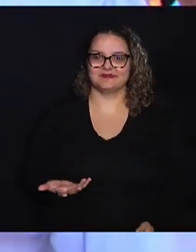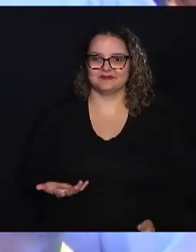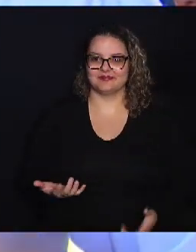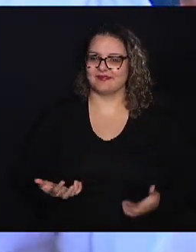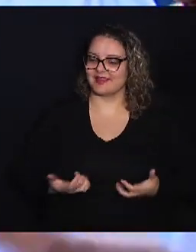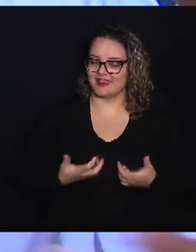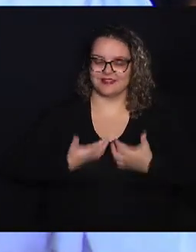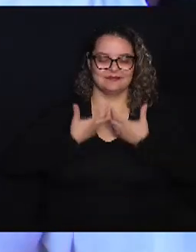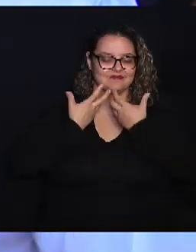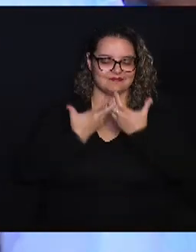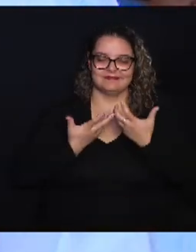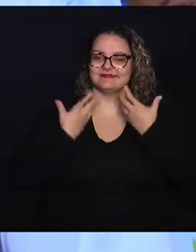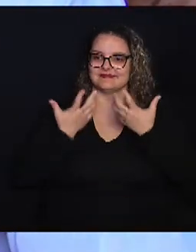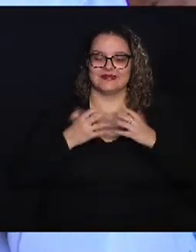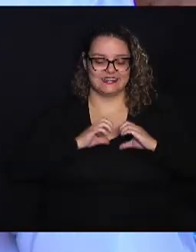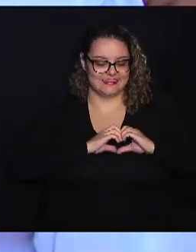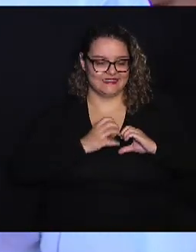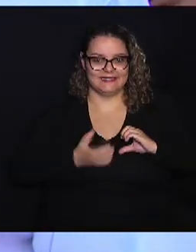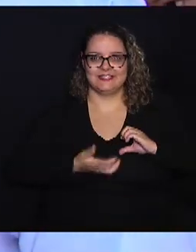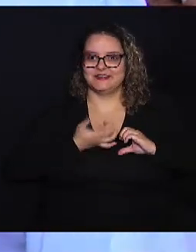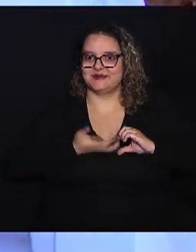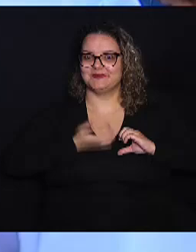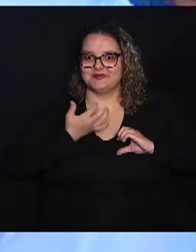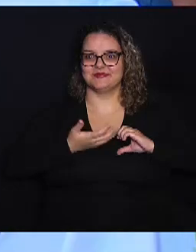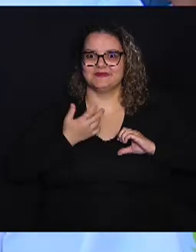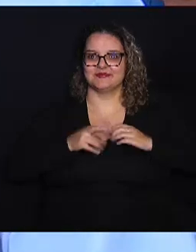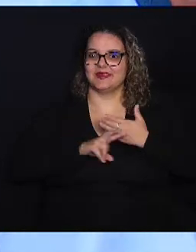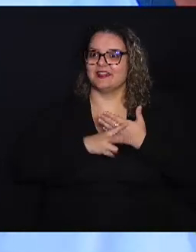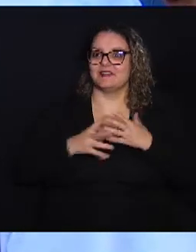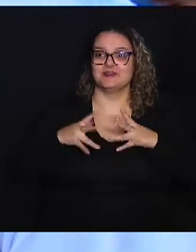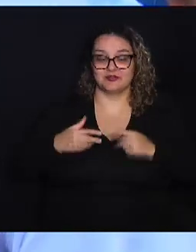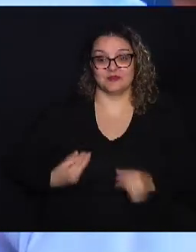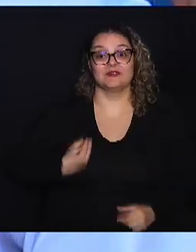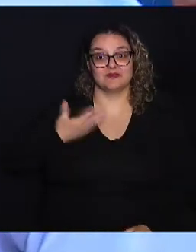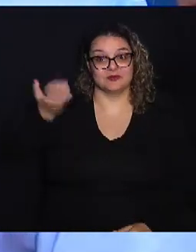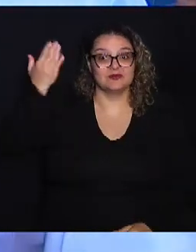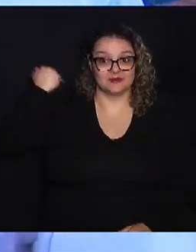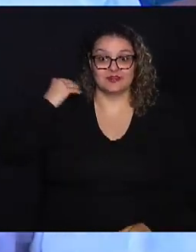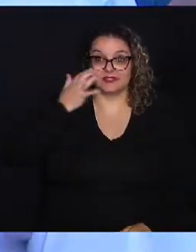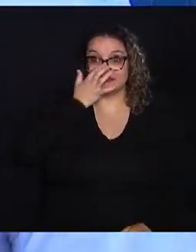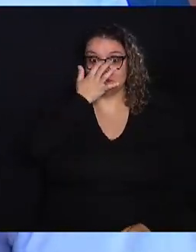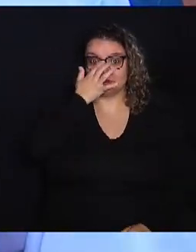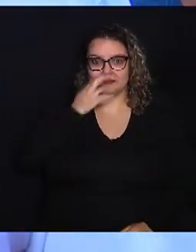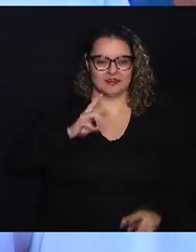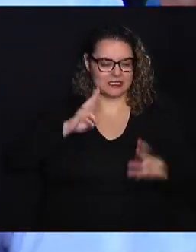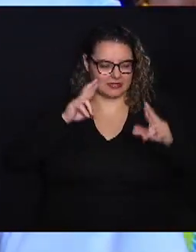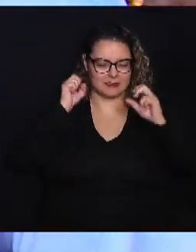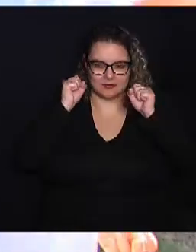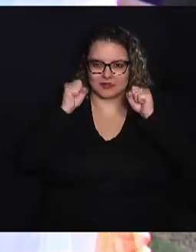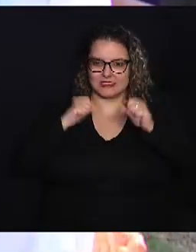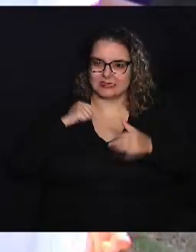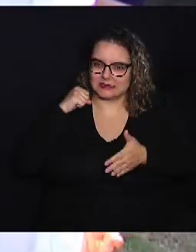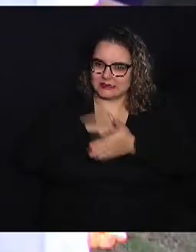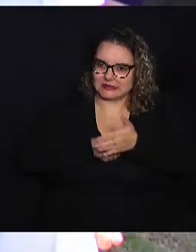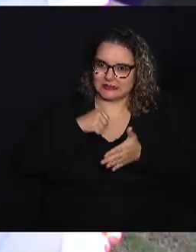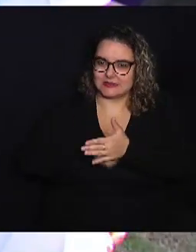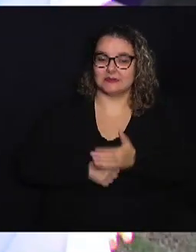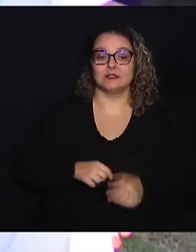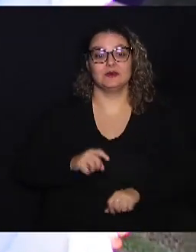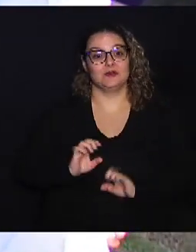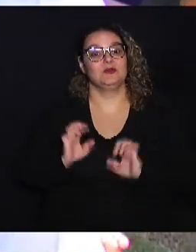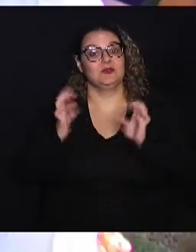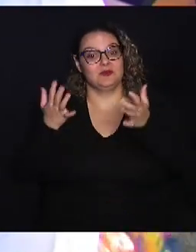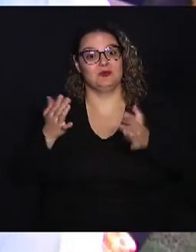na pele, na emoção, no coração, né? E reflete tudo aquilo que a gente viveu no passado, né? Essa torcida, essa persistência. Durante o evento